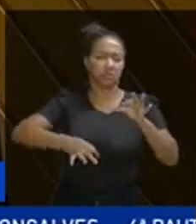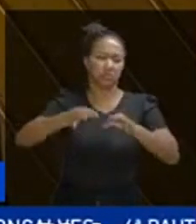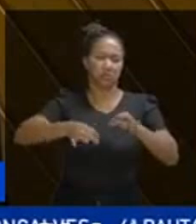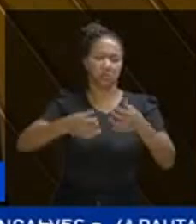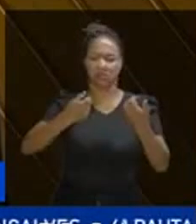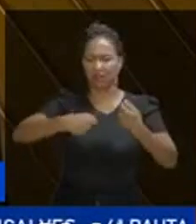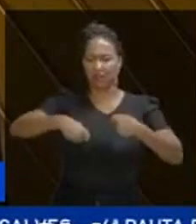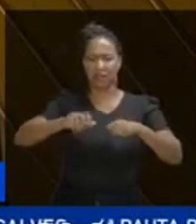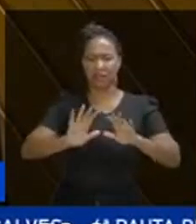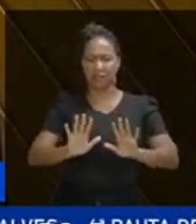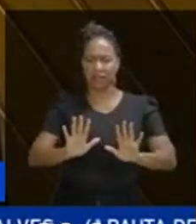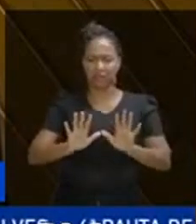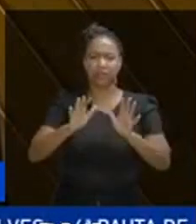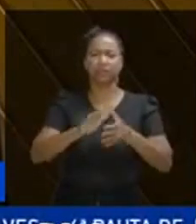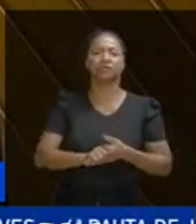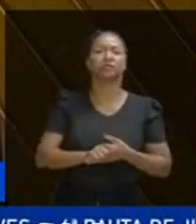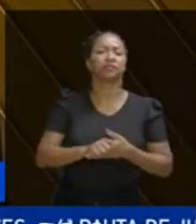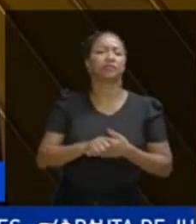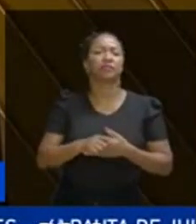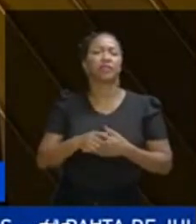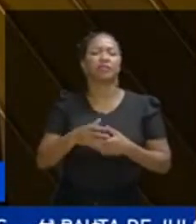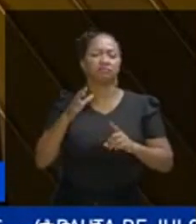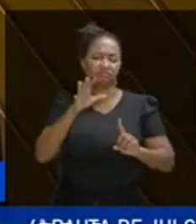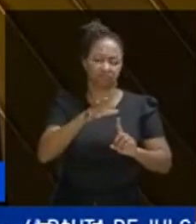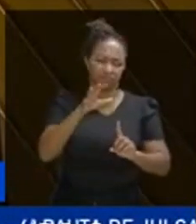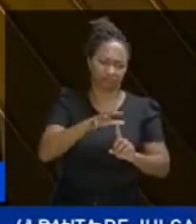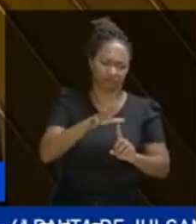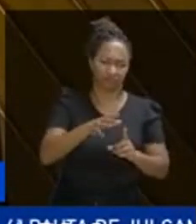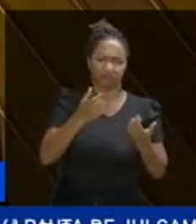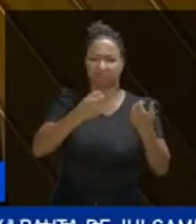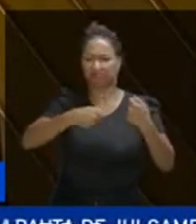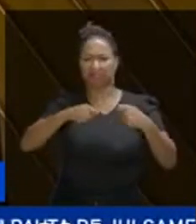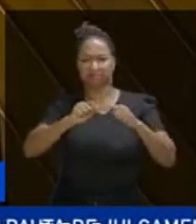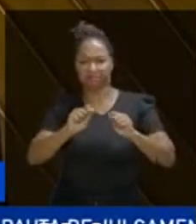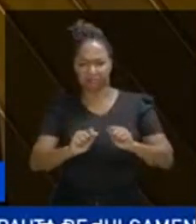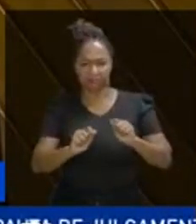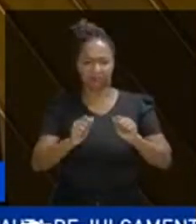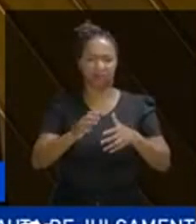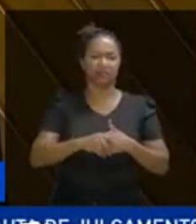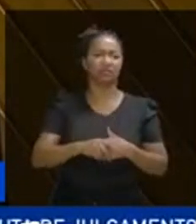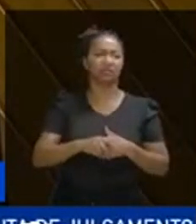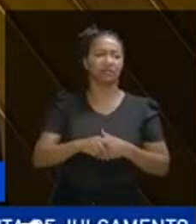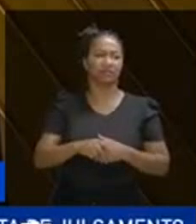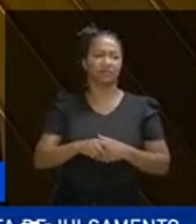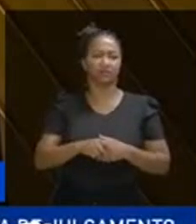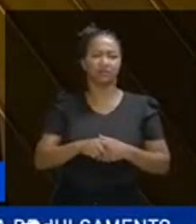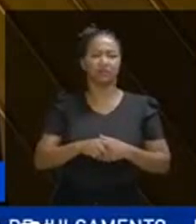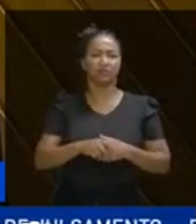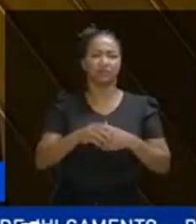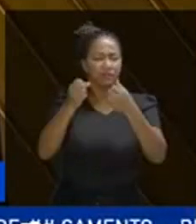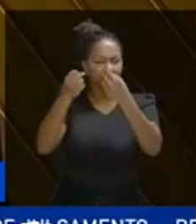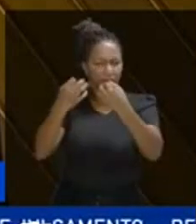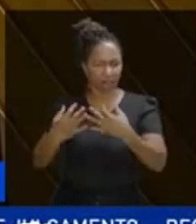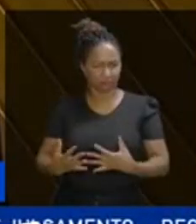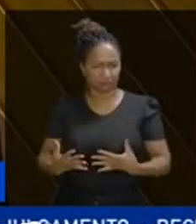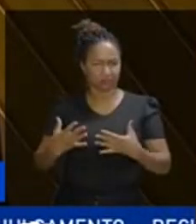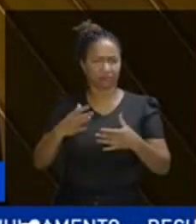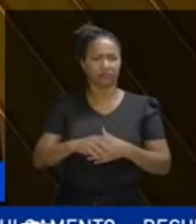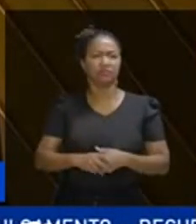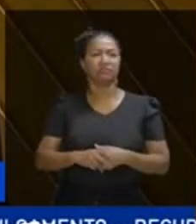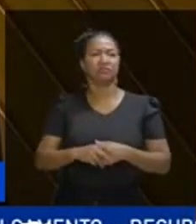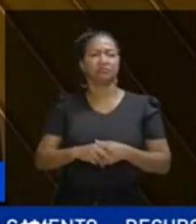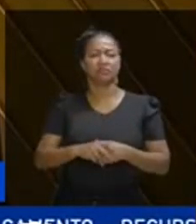Judiciário, que não pode e não deve funcionar como curador de qualidade de discursos e narrativas de